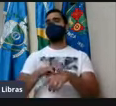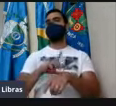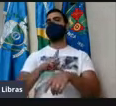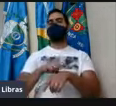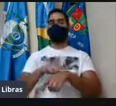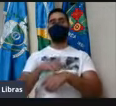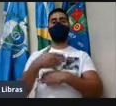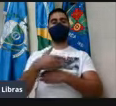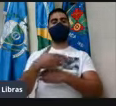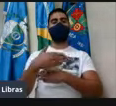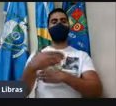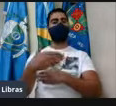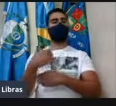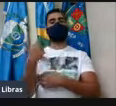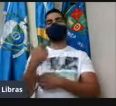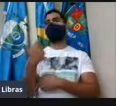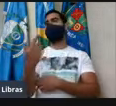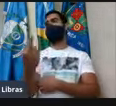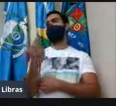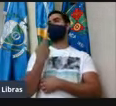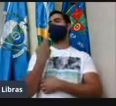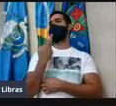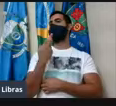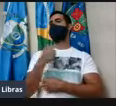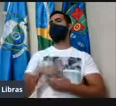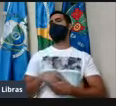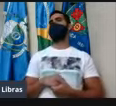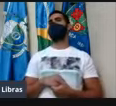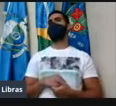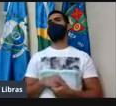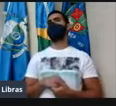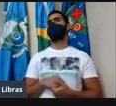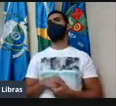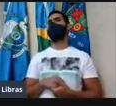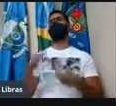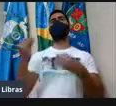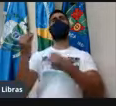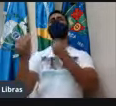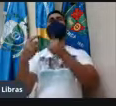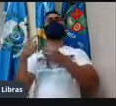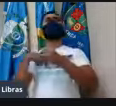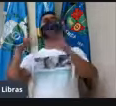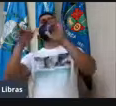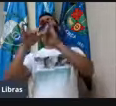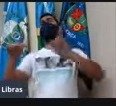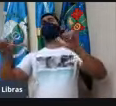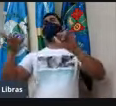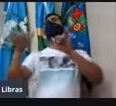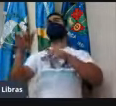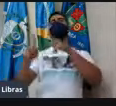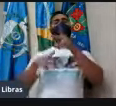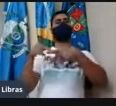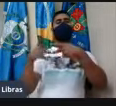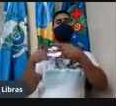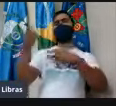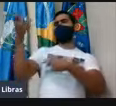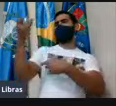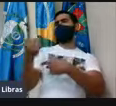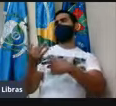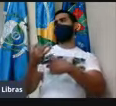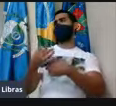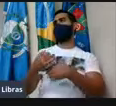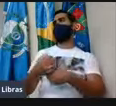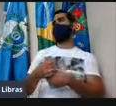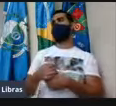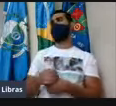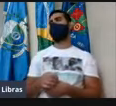e dilação de prazo, e a gente fica sem resposta, como que nós vamos prestar esclarecimento para a população? Como que nós